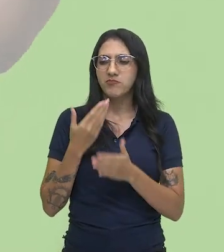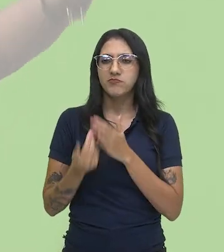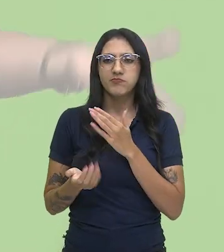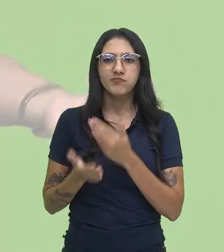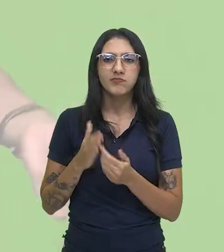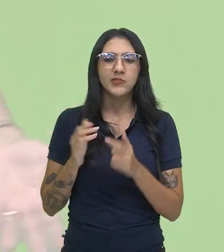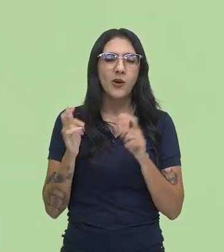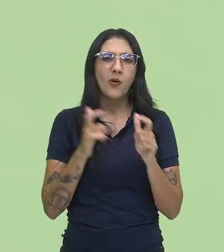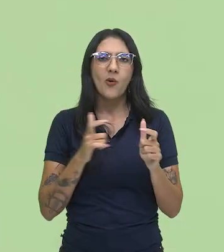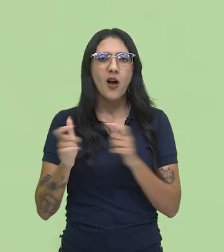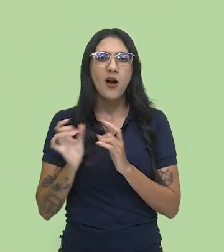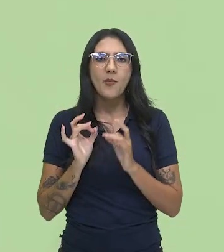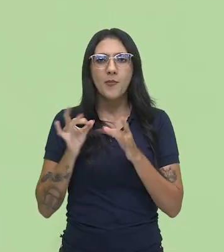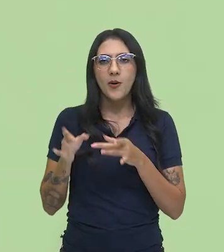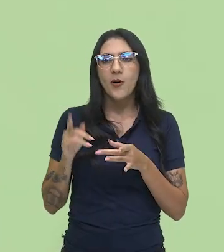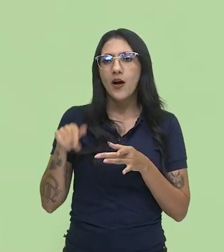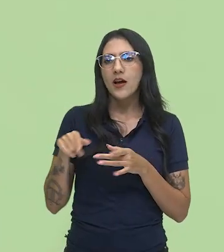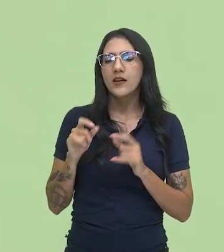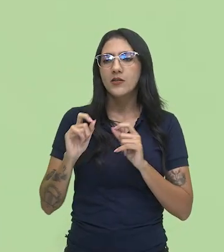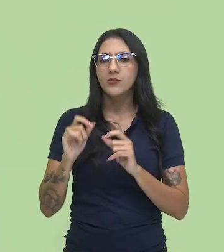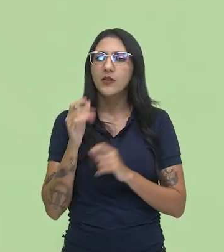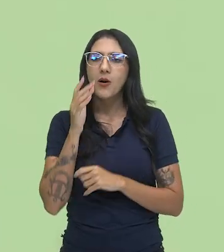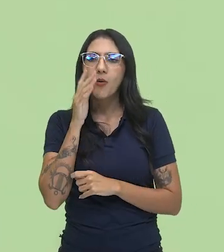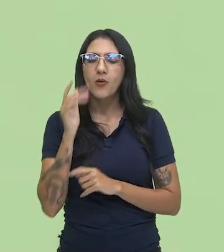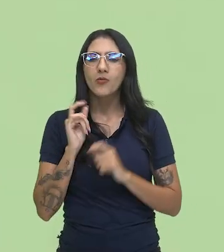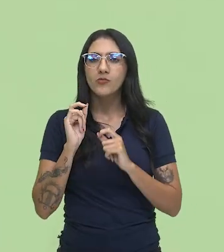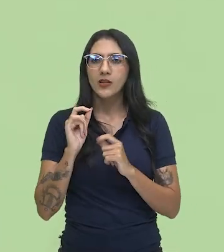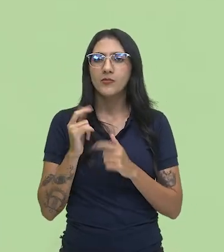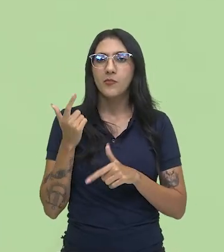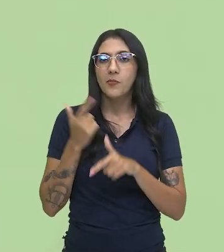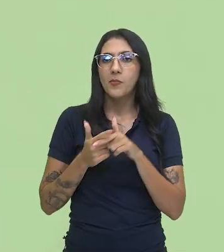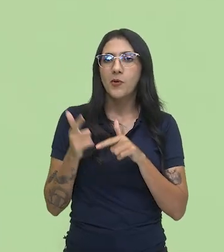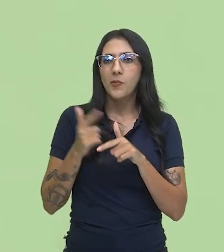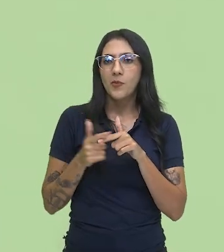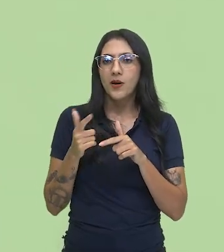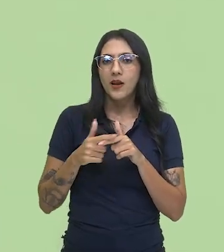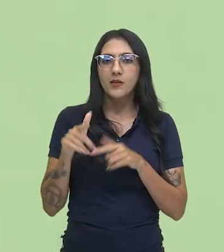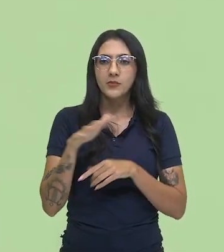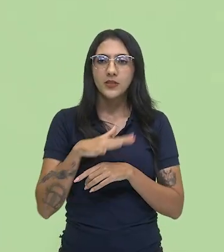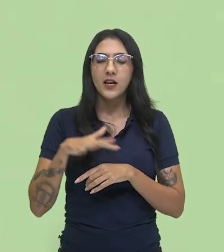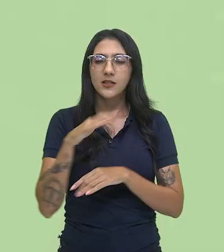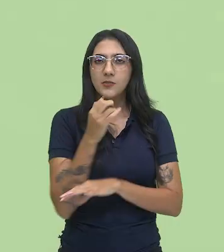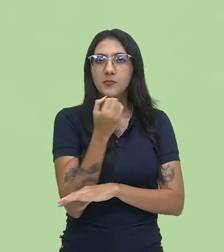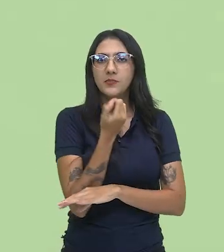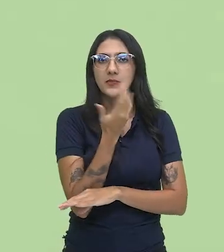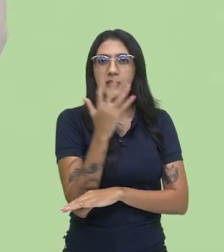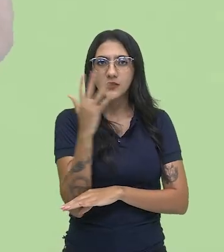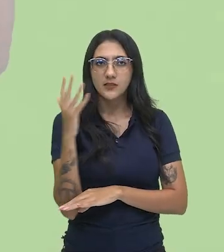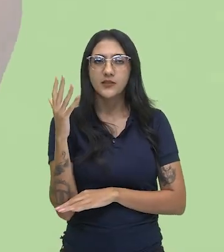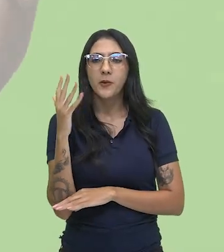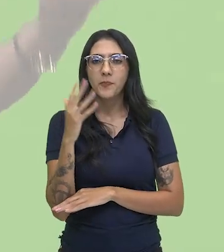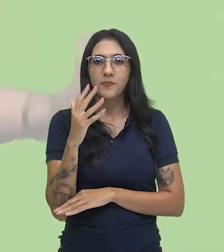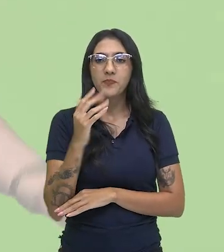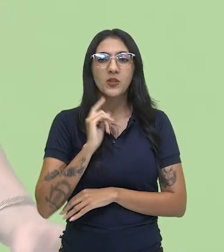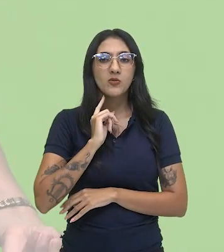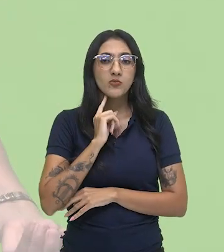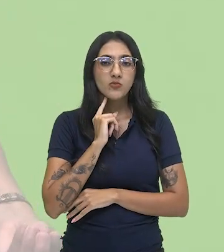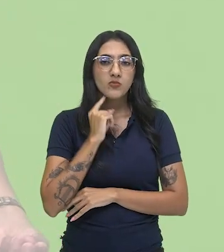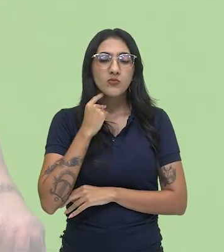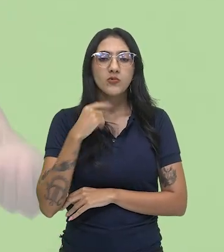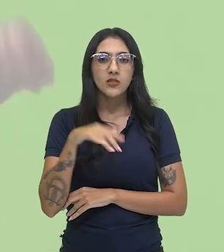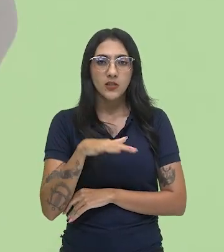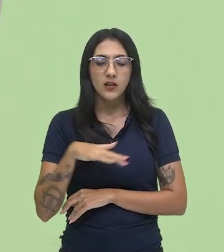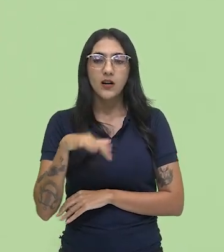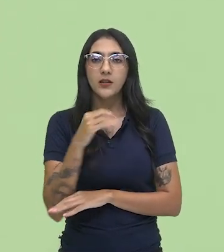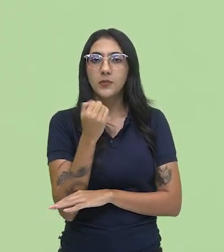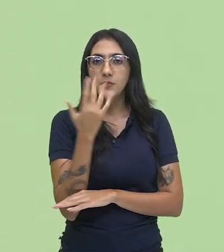qualquer local e aí ele vai gerar um problema ambiental, né? A poluição